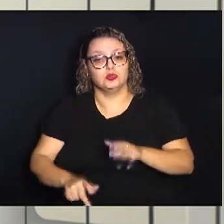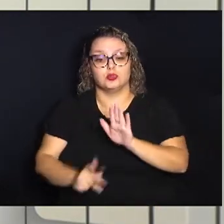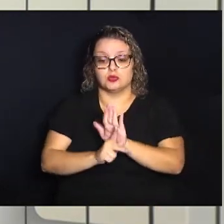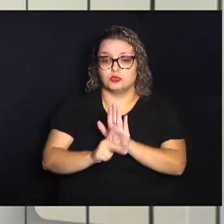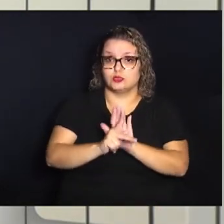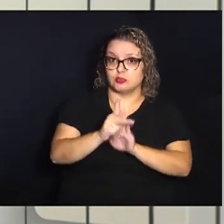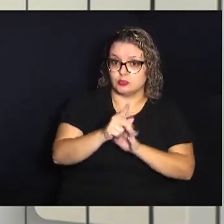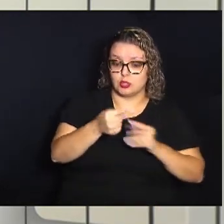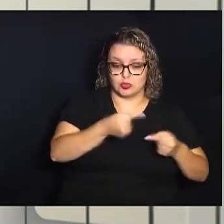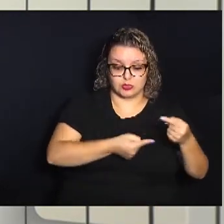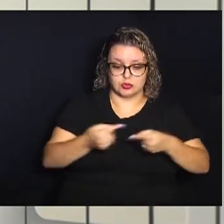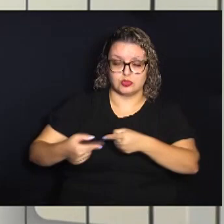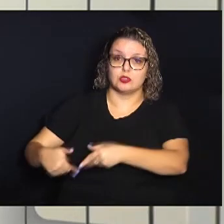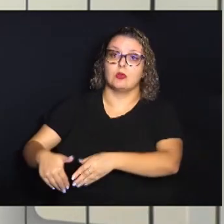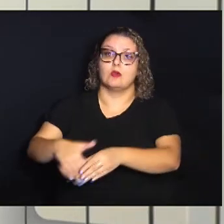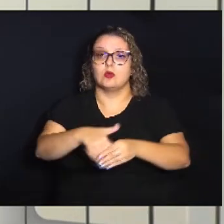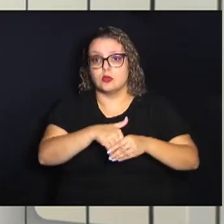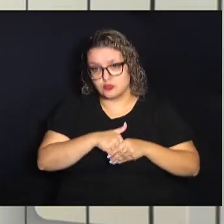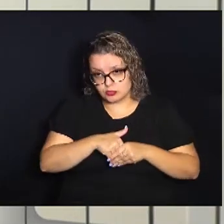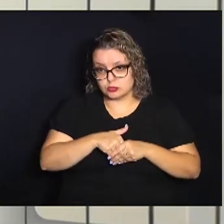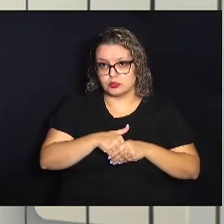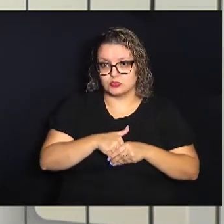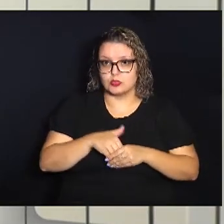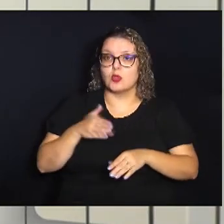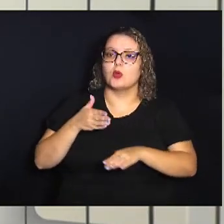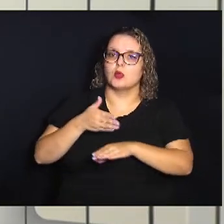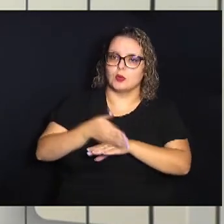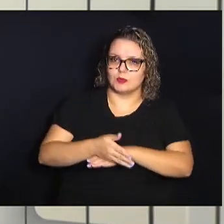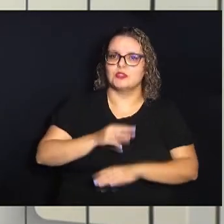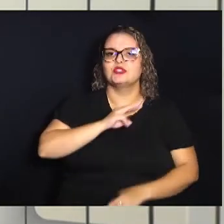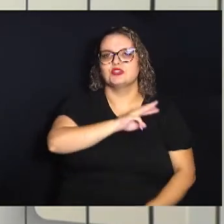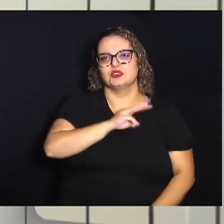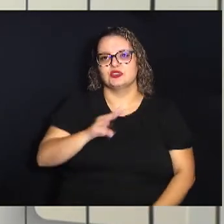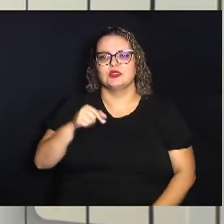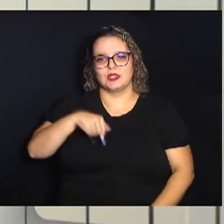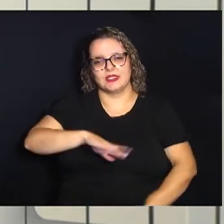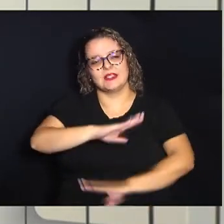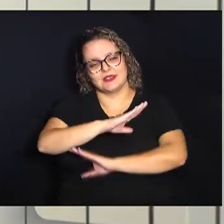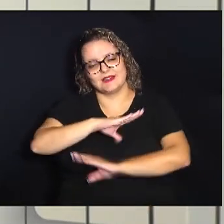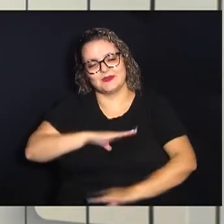serão discutidos e votados, é só acessar o site aqui da Câmara